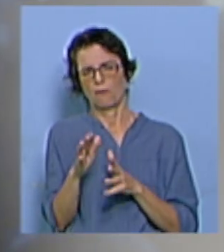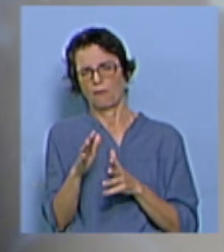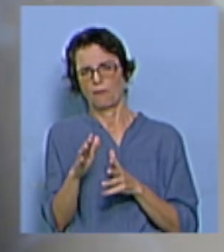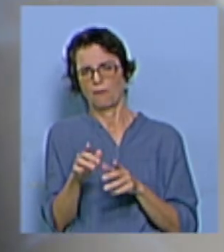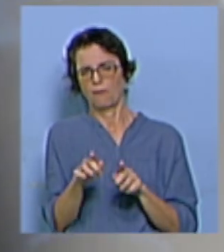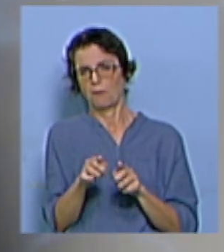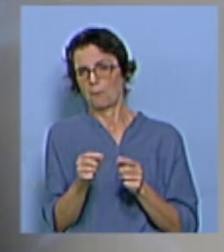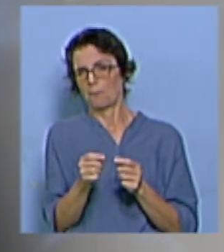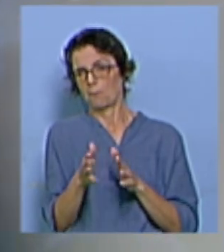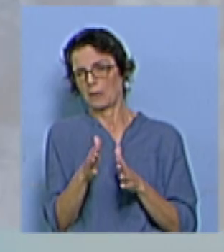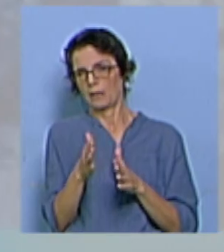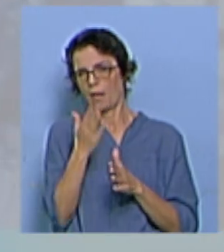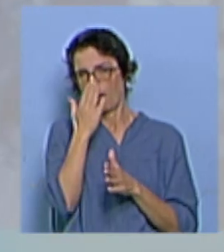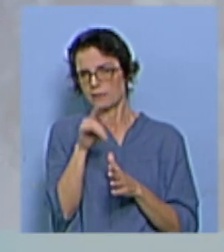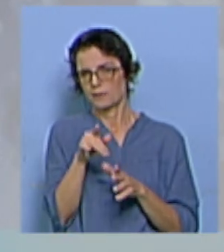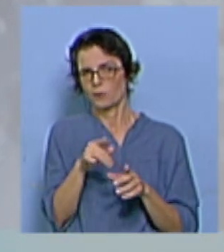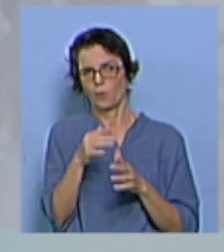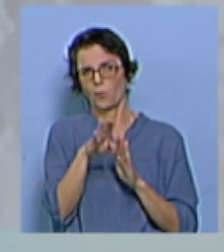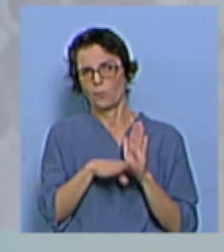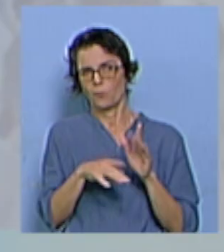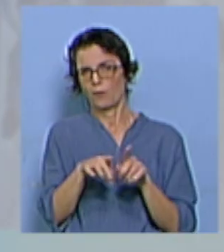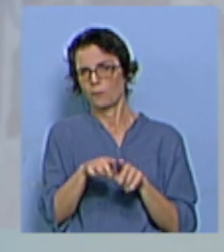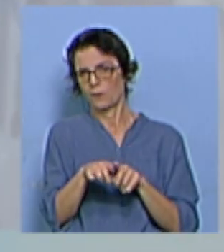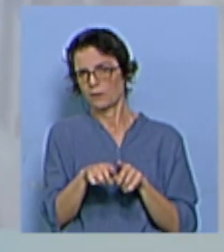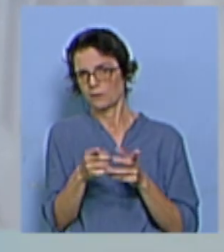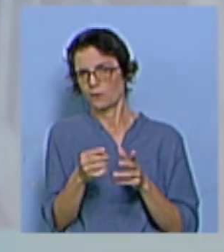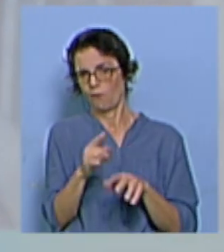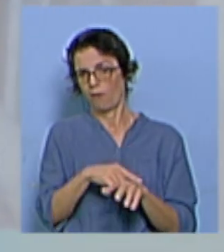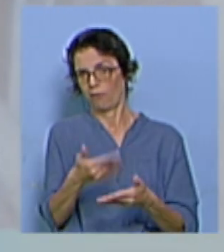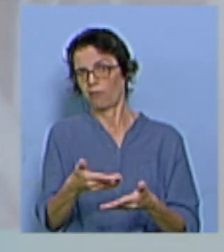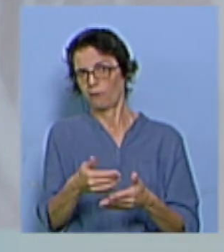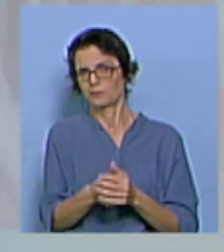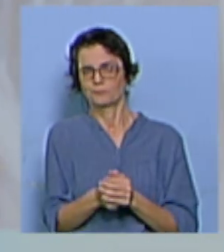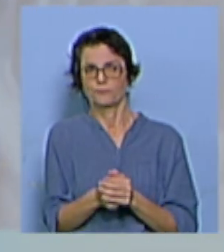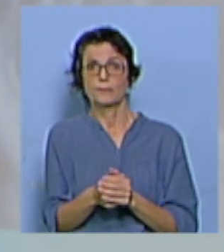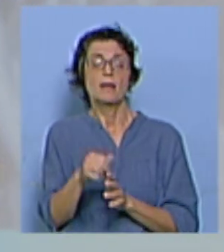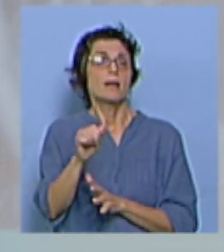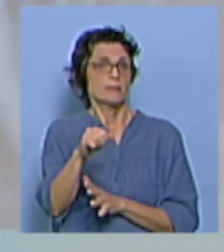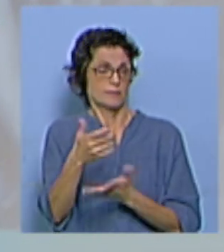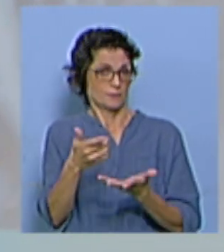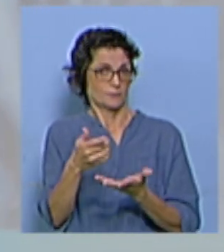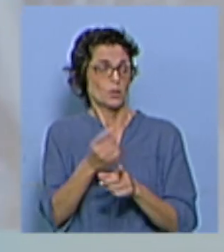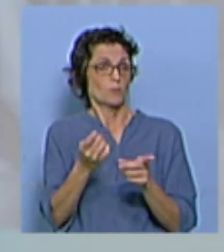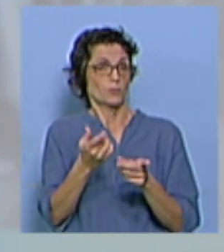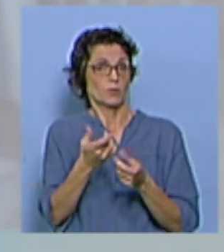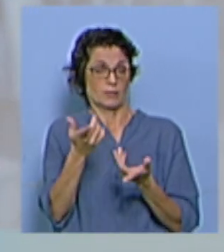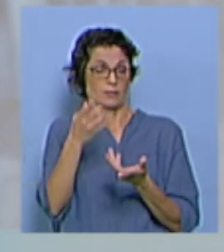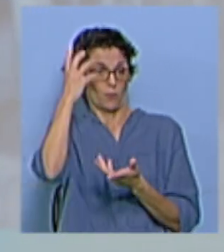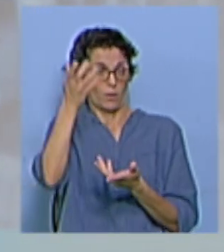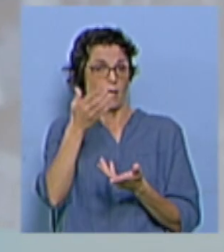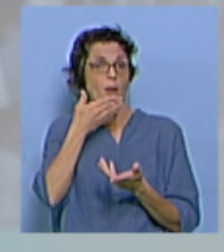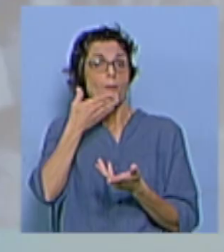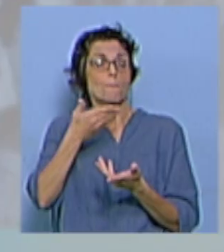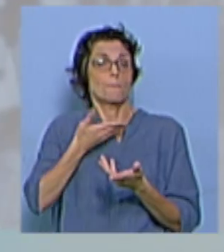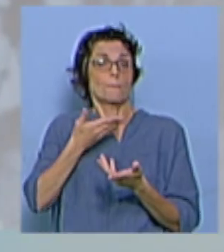atualidade. Pois, Salomão foi, ao pedir a sabedoria, mostrou já ser sábio, já ter alguma